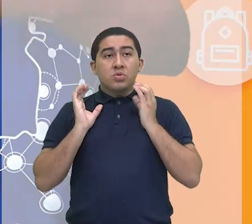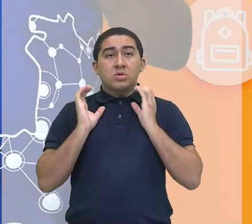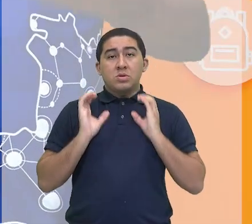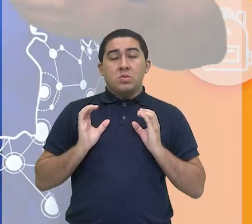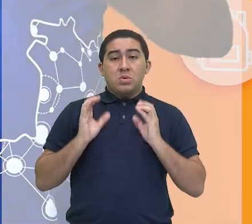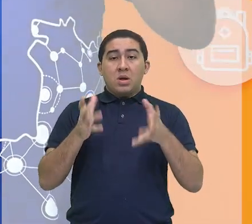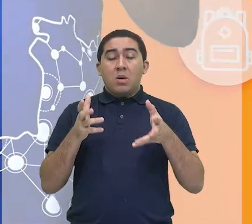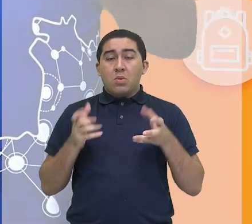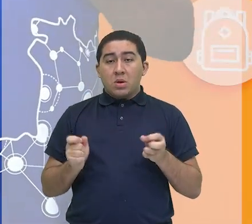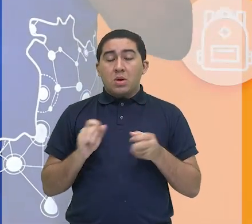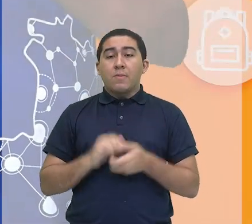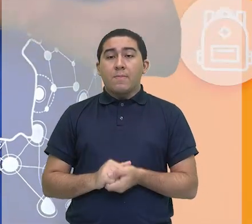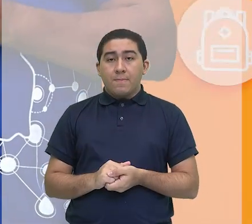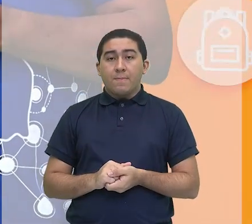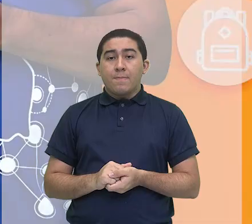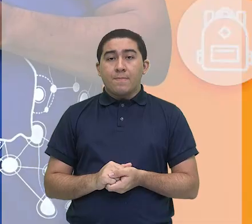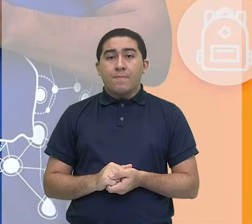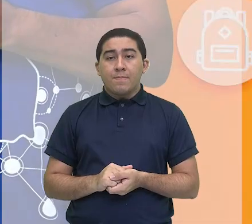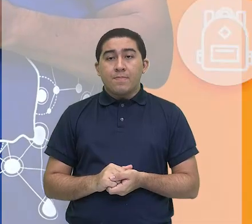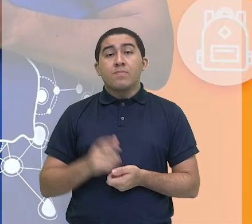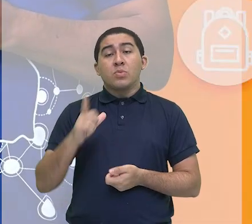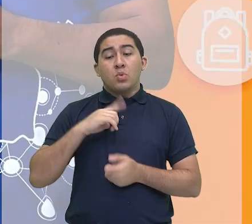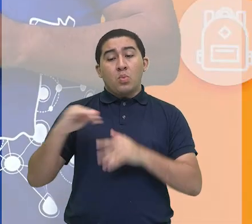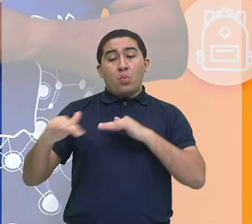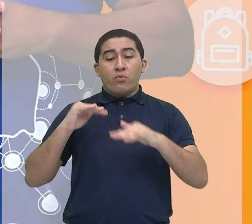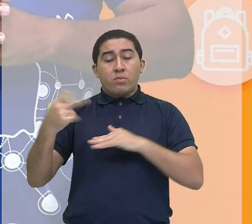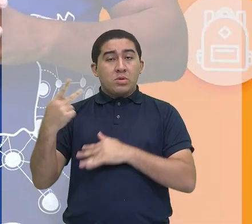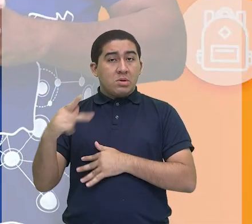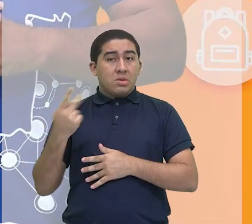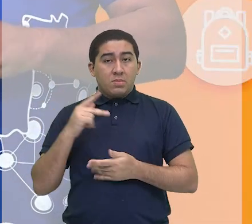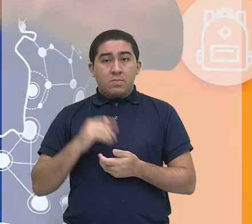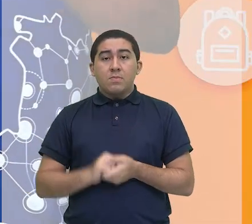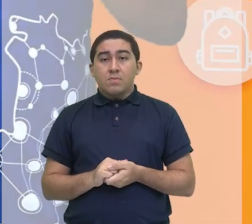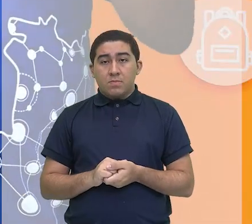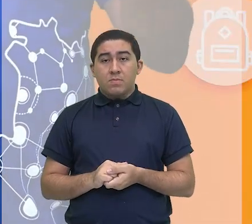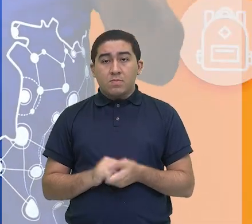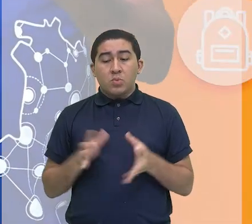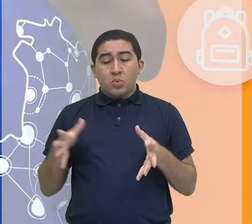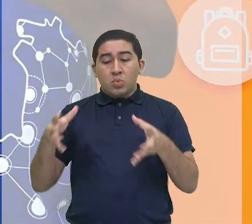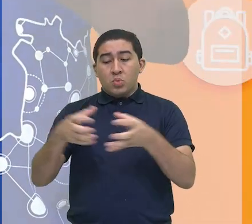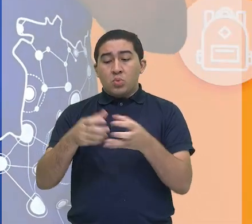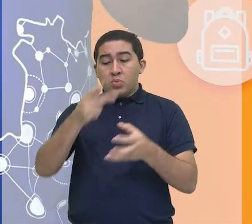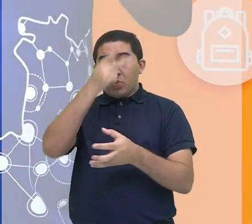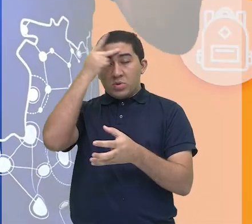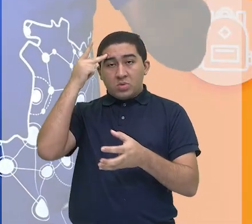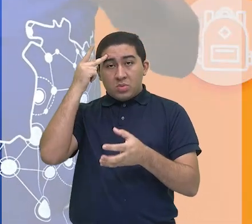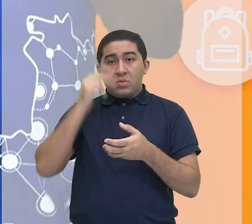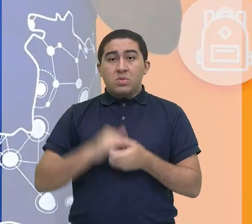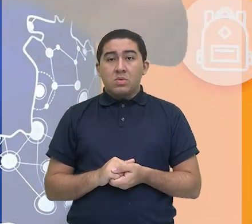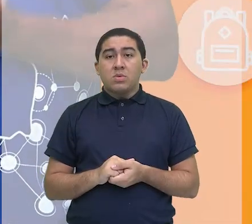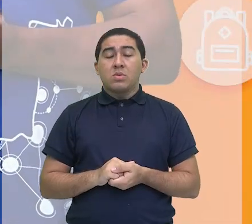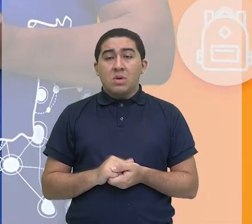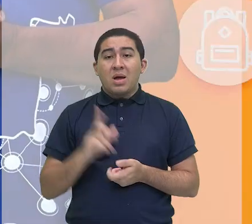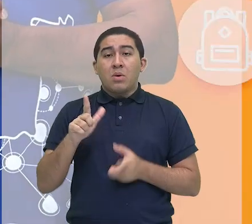que quer, da pessoa que está no seu movimento lá, né, grupo de pessoas que estão ali. Eles têm o direito